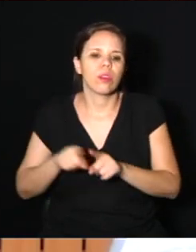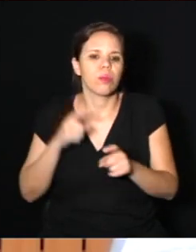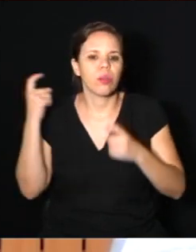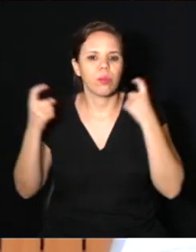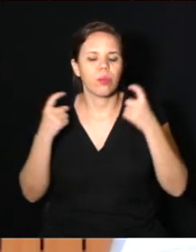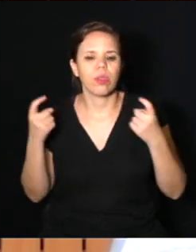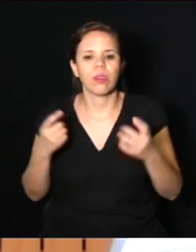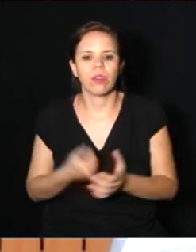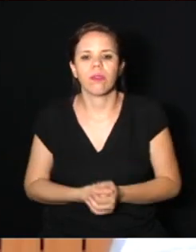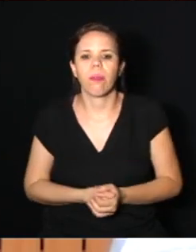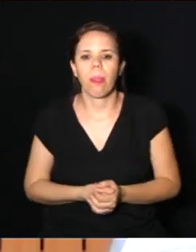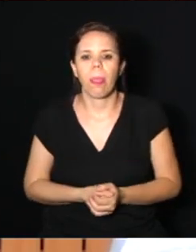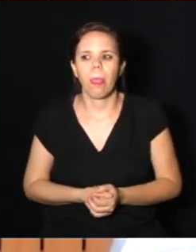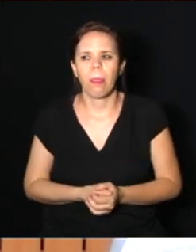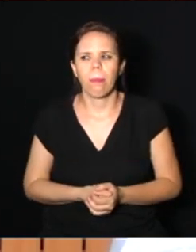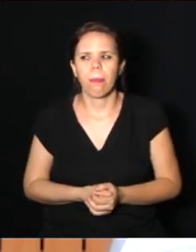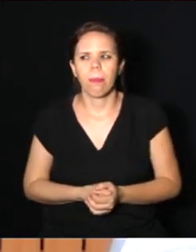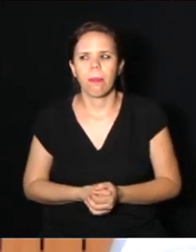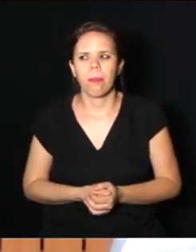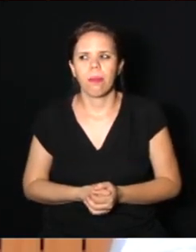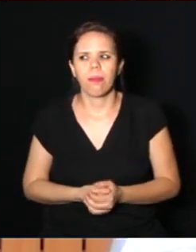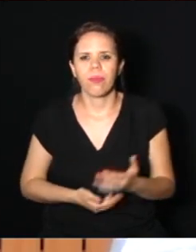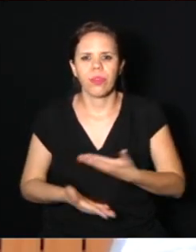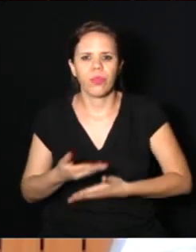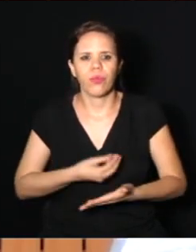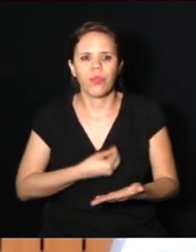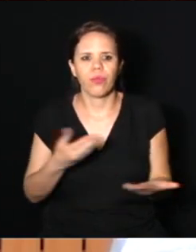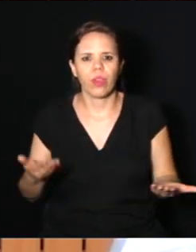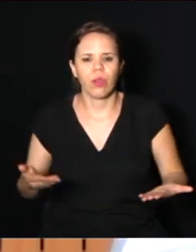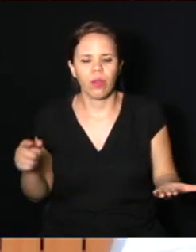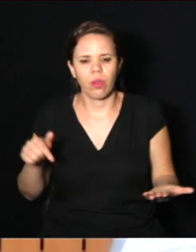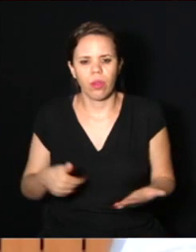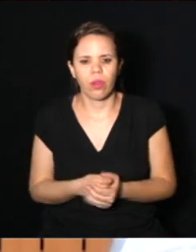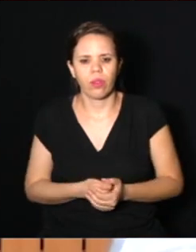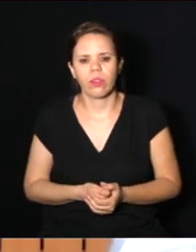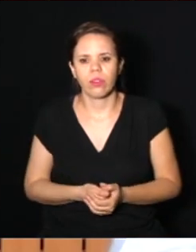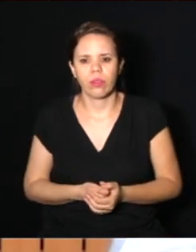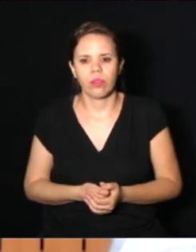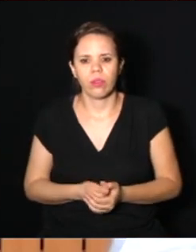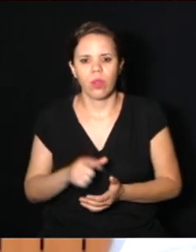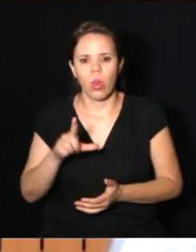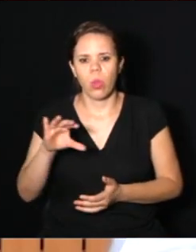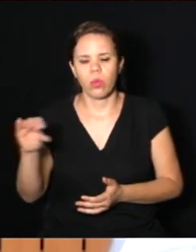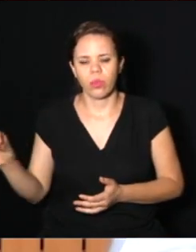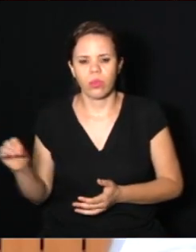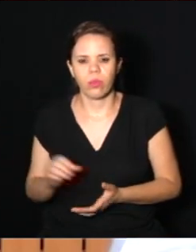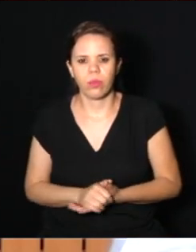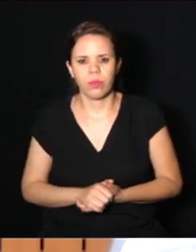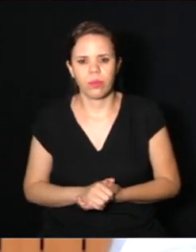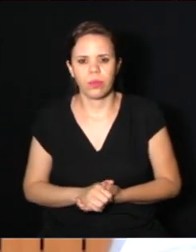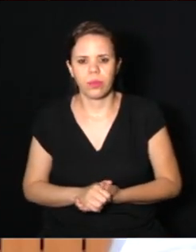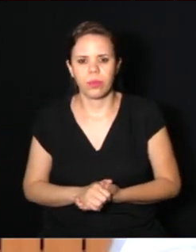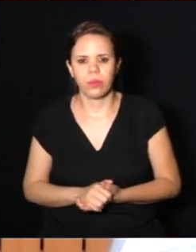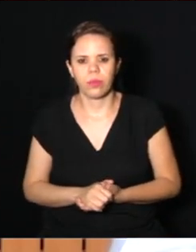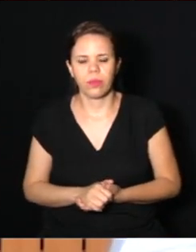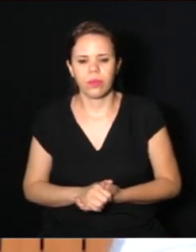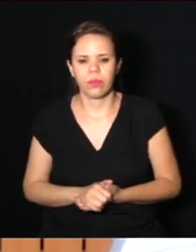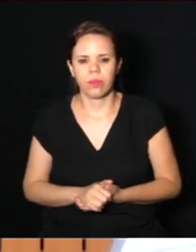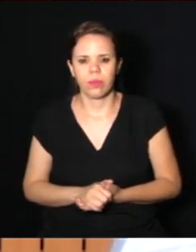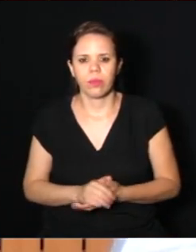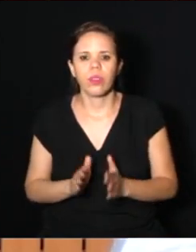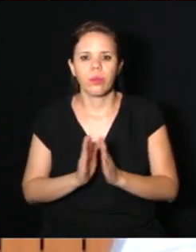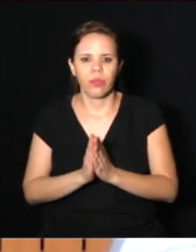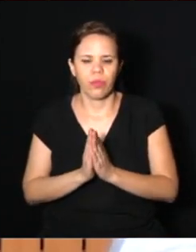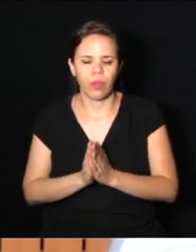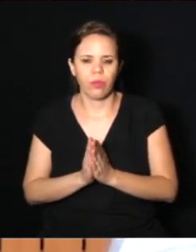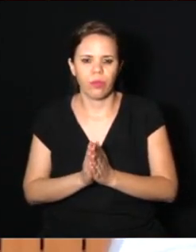sobremaneira, e é esse relato que a gente convida então agora aqui o José Roberto e o Lúcio para nos atualizarem. Por favor, então, fiquem